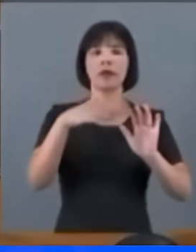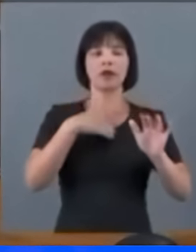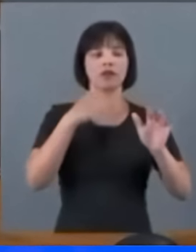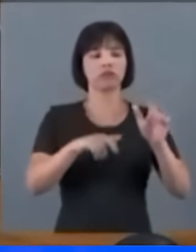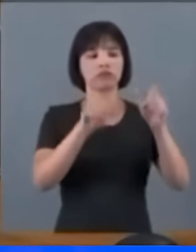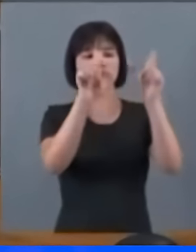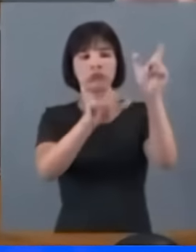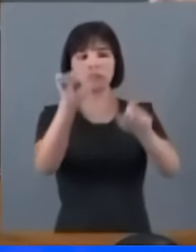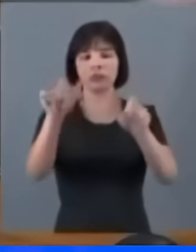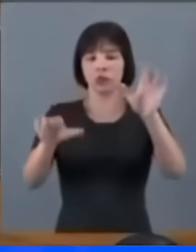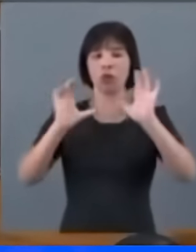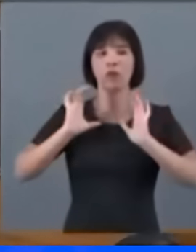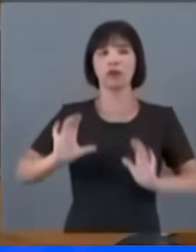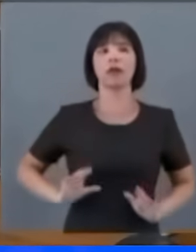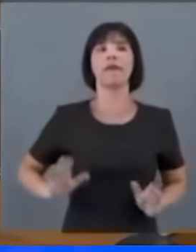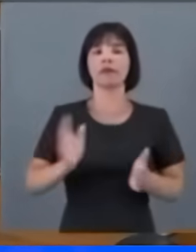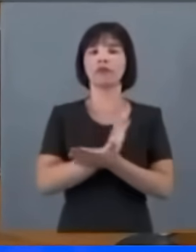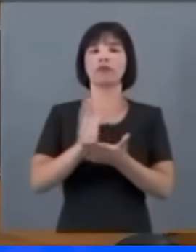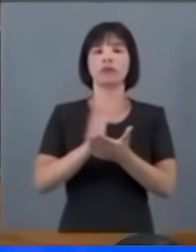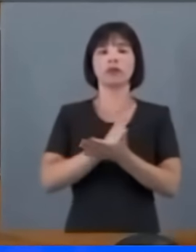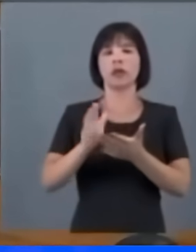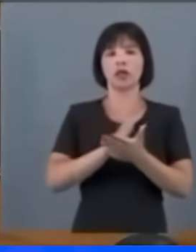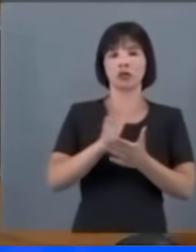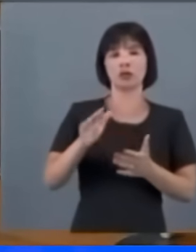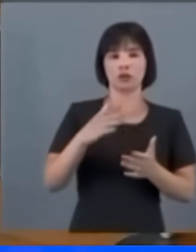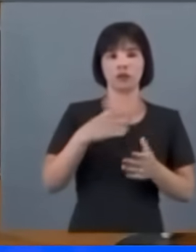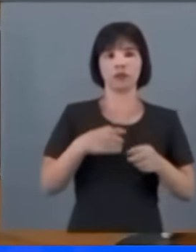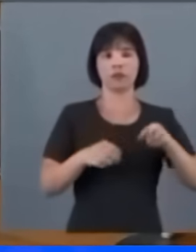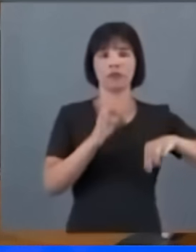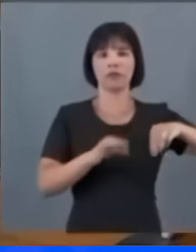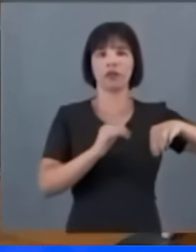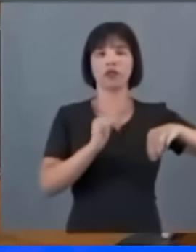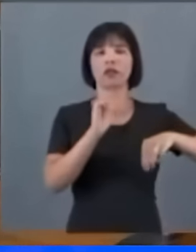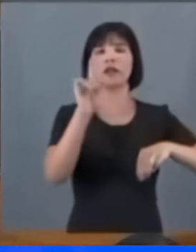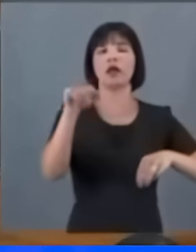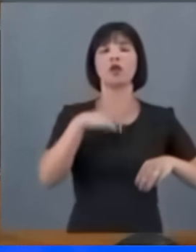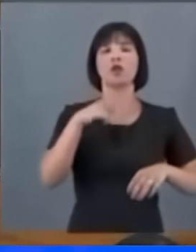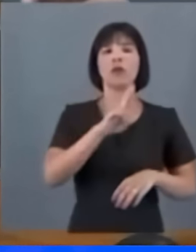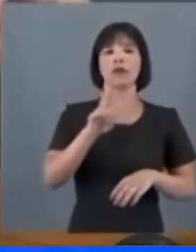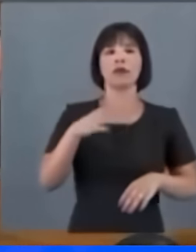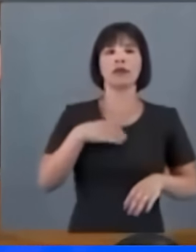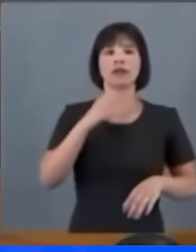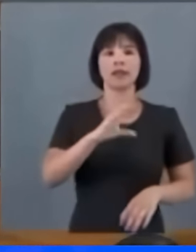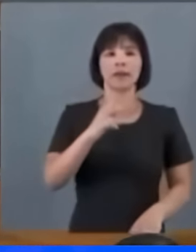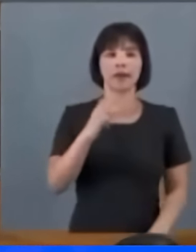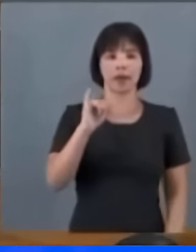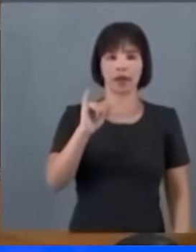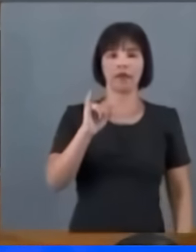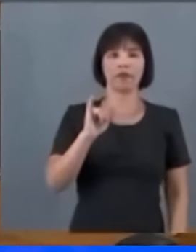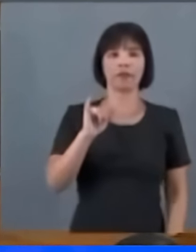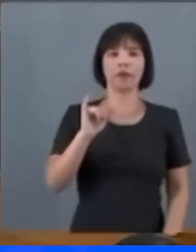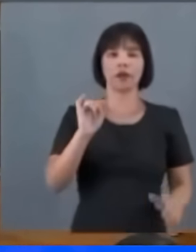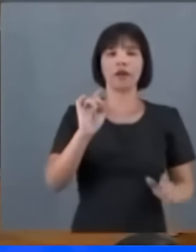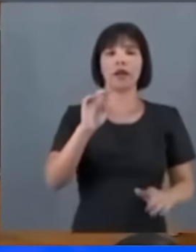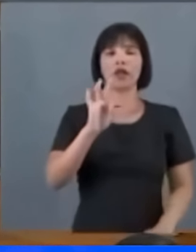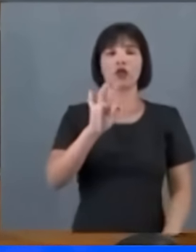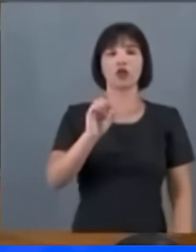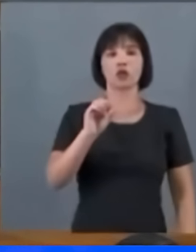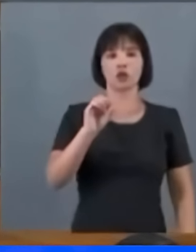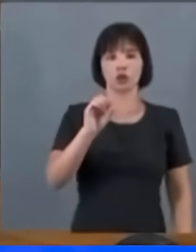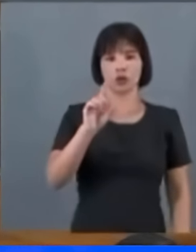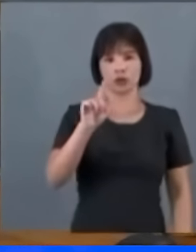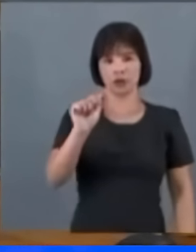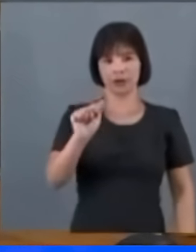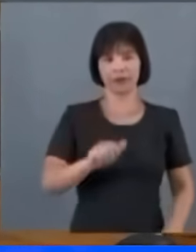de determinados ministros das Cortes Superiores Brasileiras. Ficou chamada de CPI da toga. E logo mais adiante, no mês de abril de 2019,